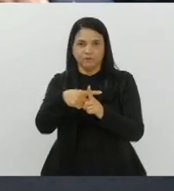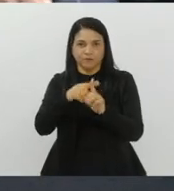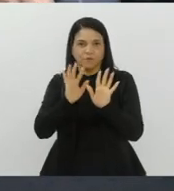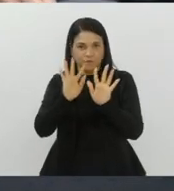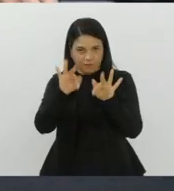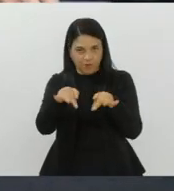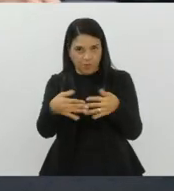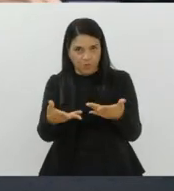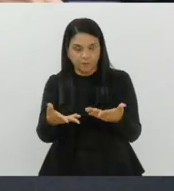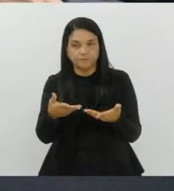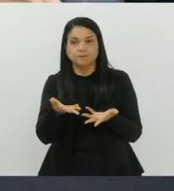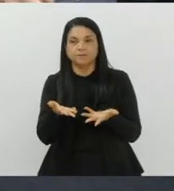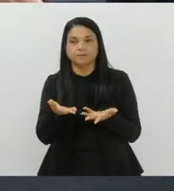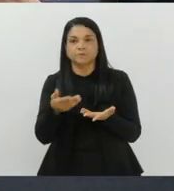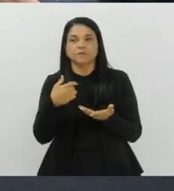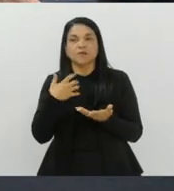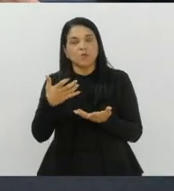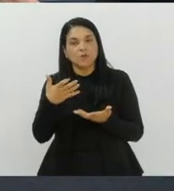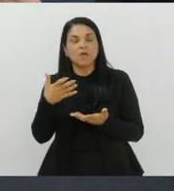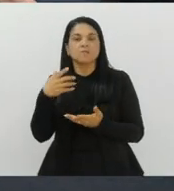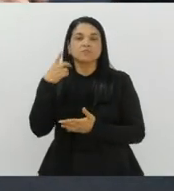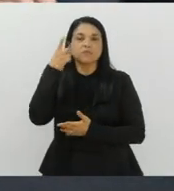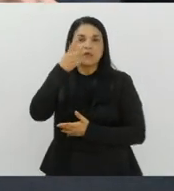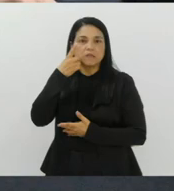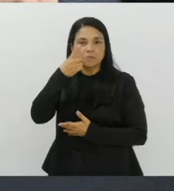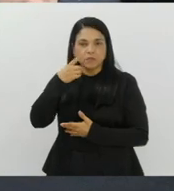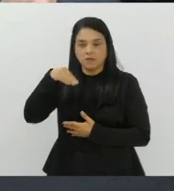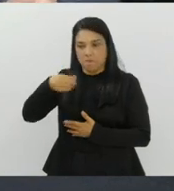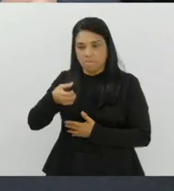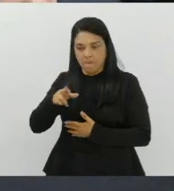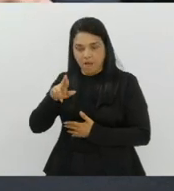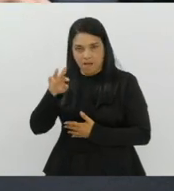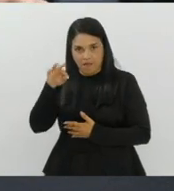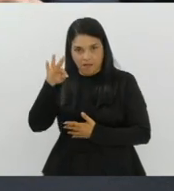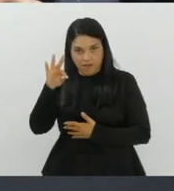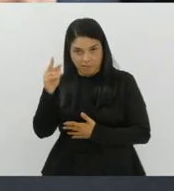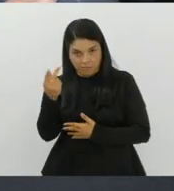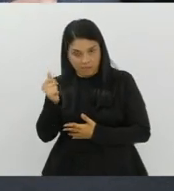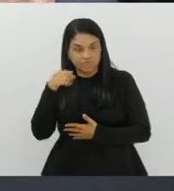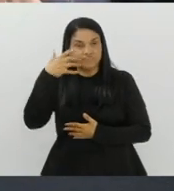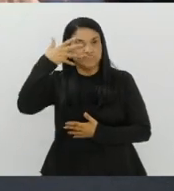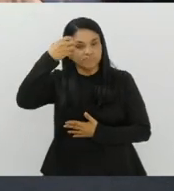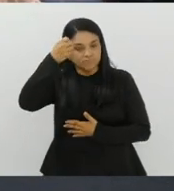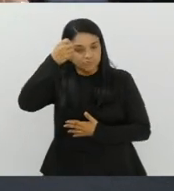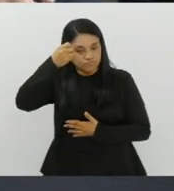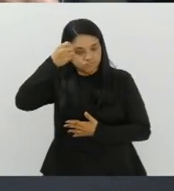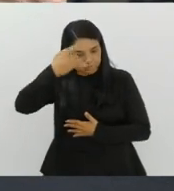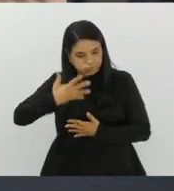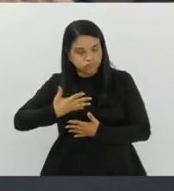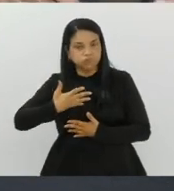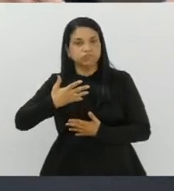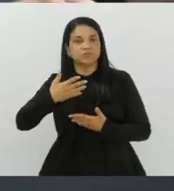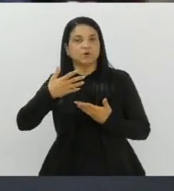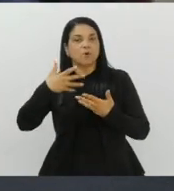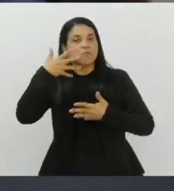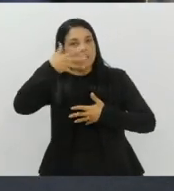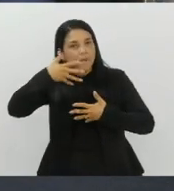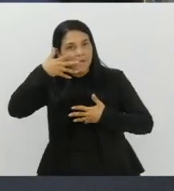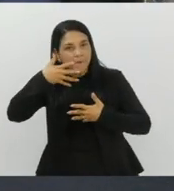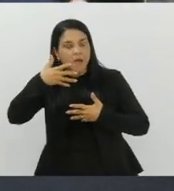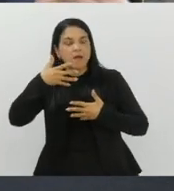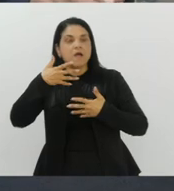Então, o que a deputada Marta falou realmente é a realidade, temos que ouvir aqui os convidados, os